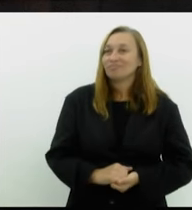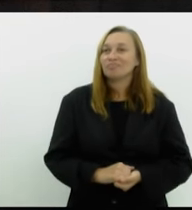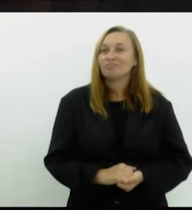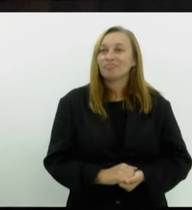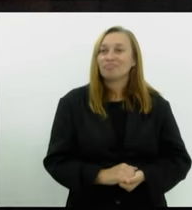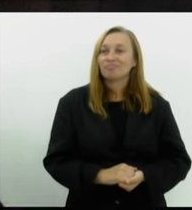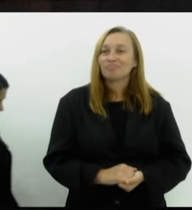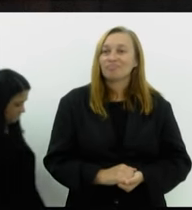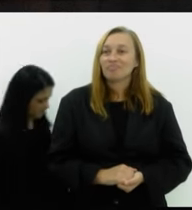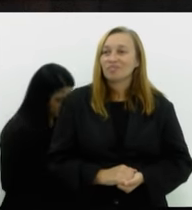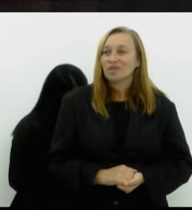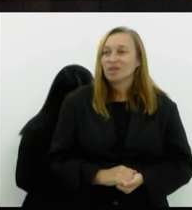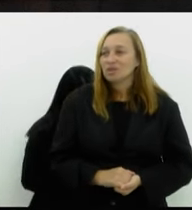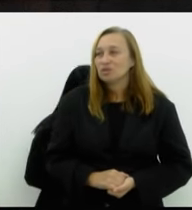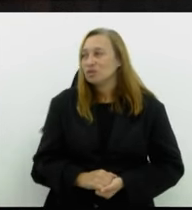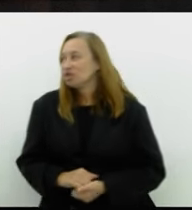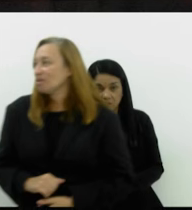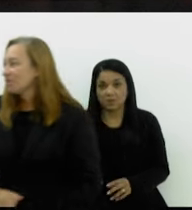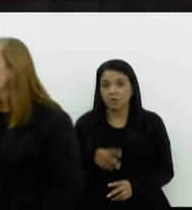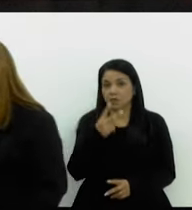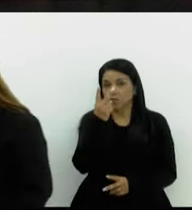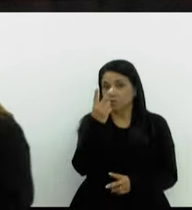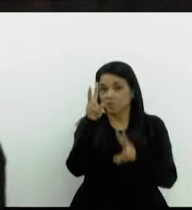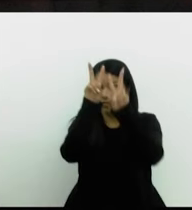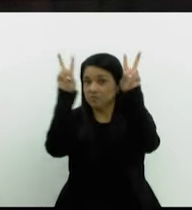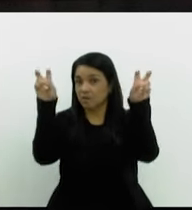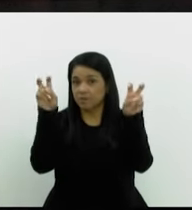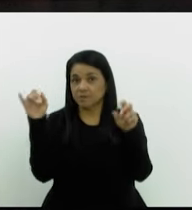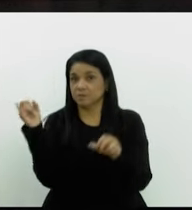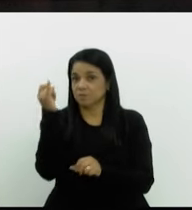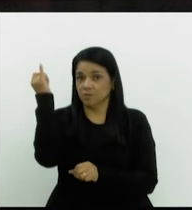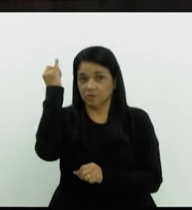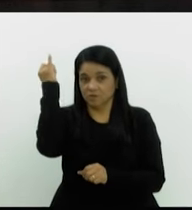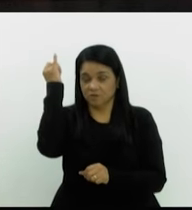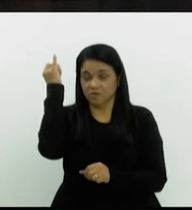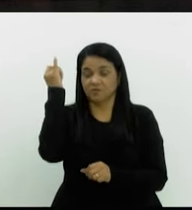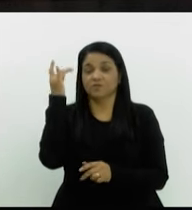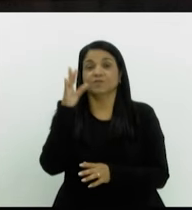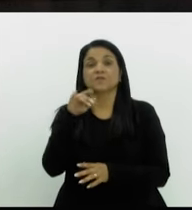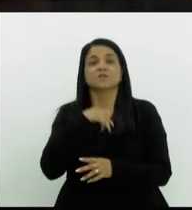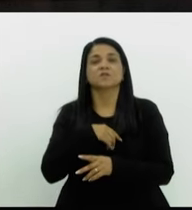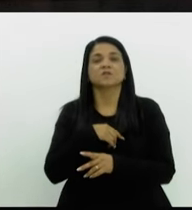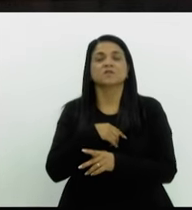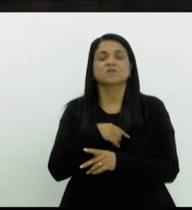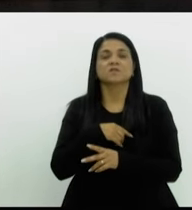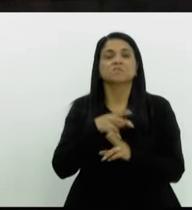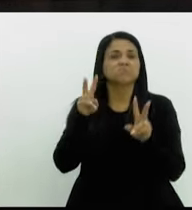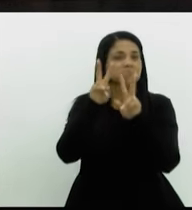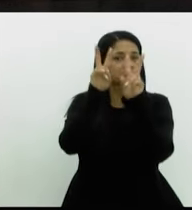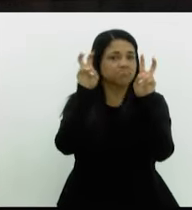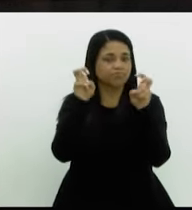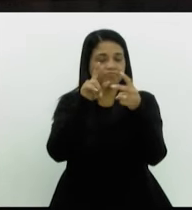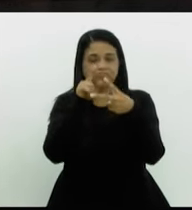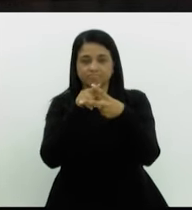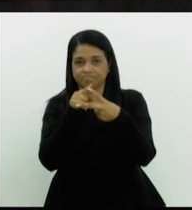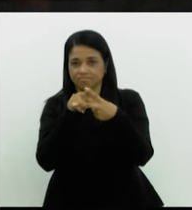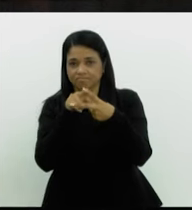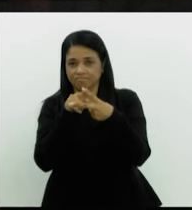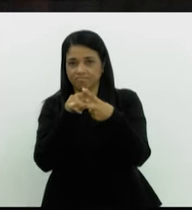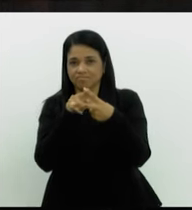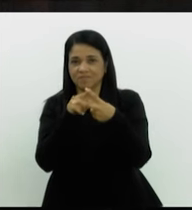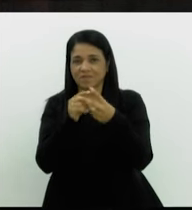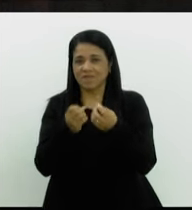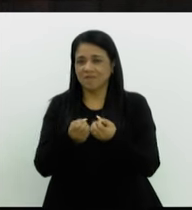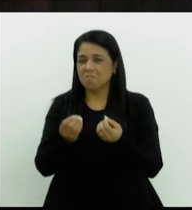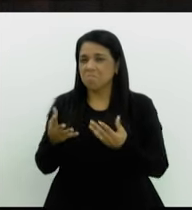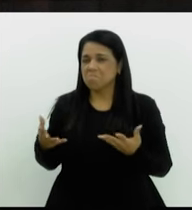dois temas importantíssimos. Um deles é sobre a questão da má qualidade da prestação